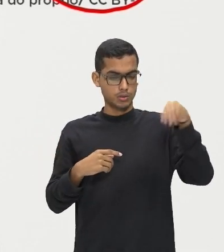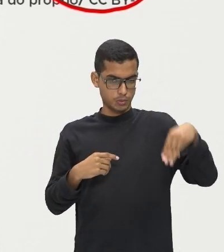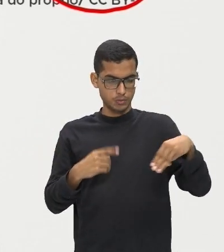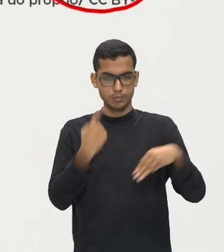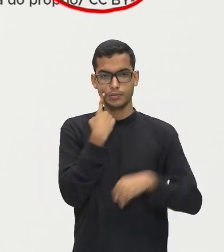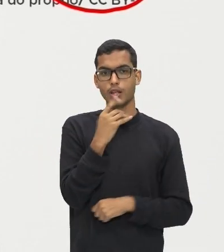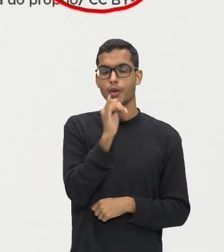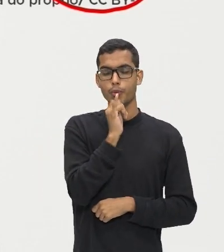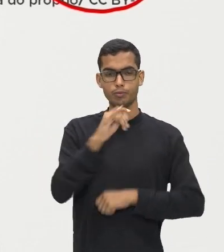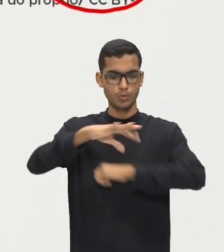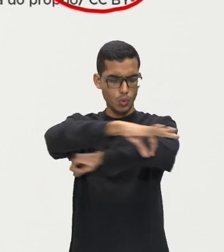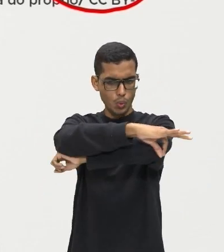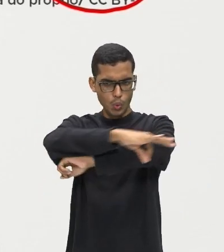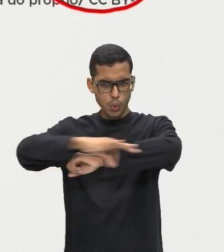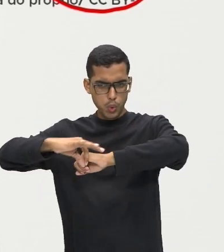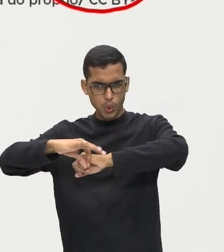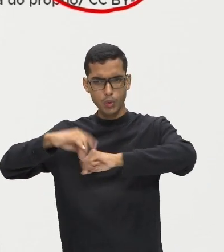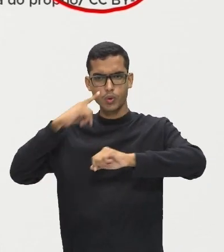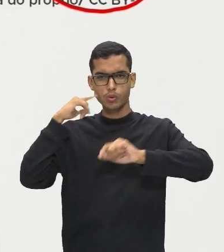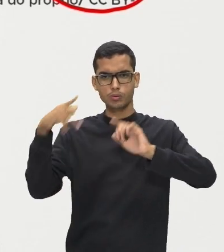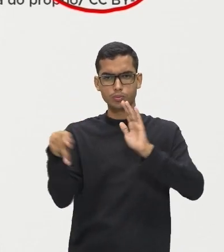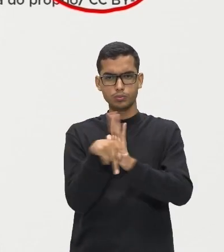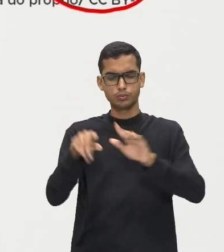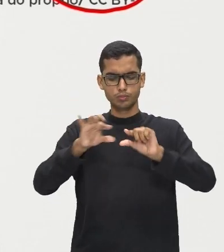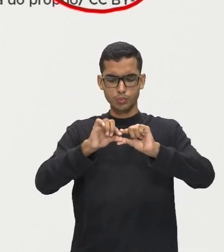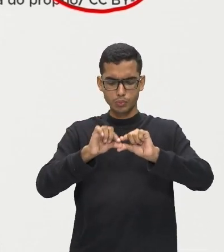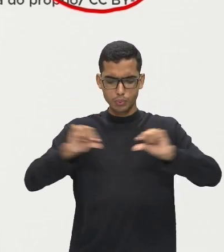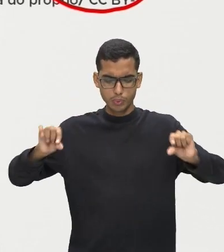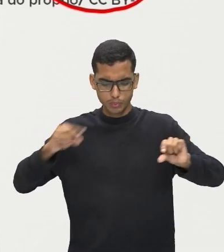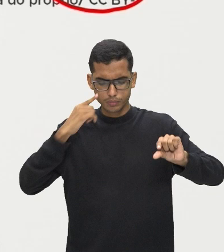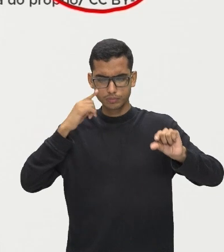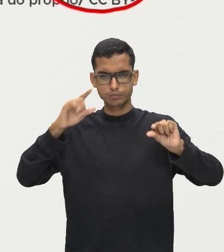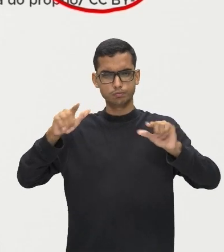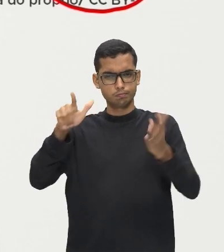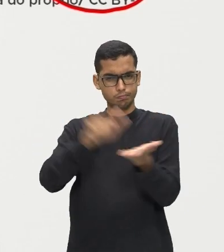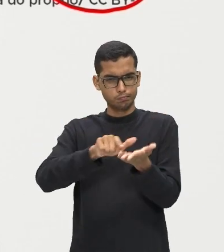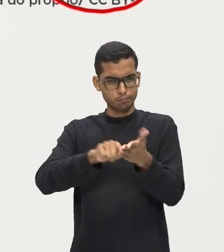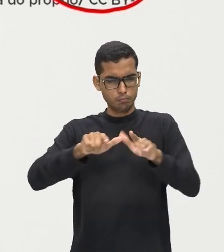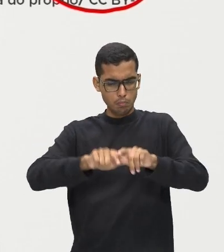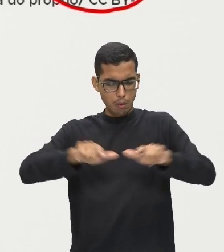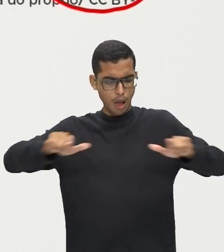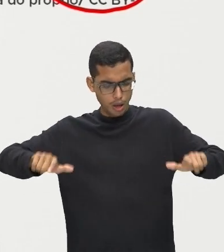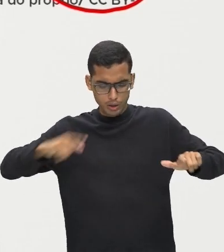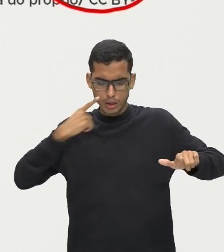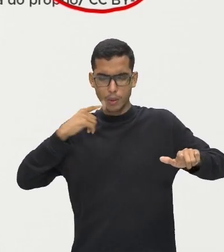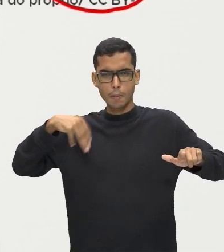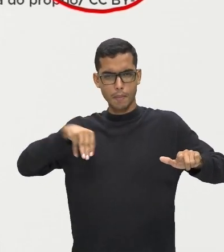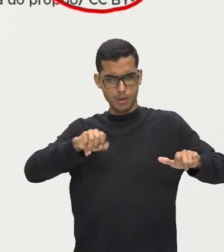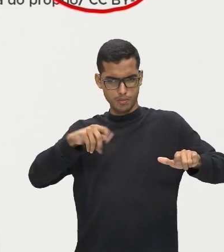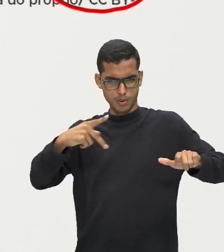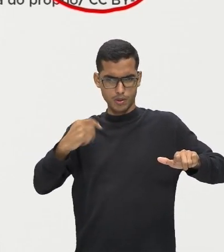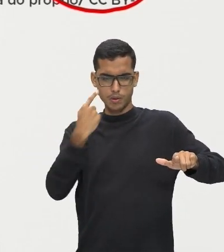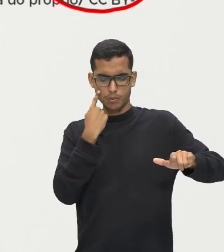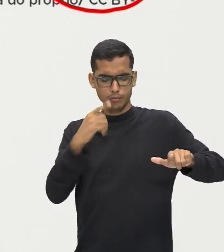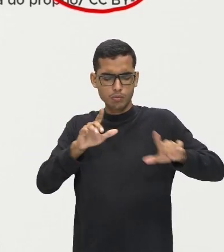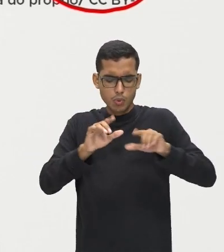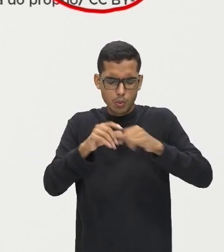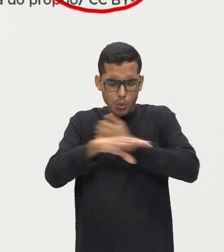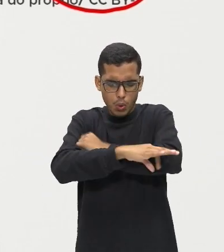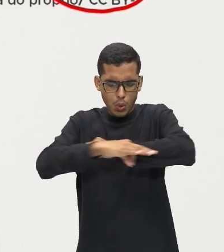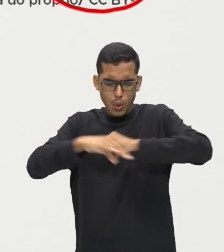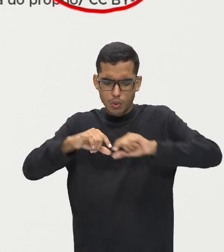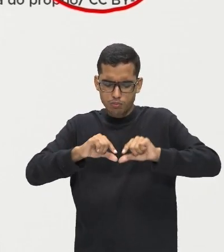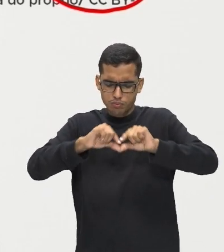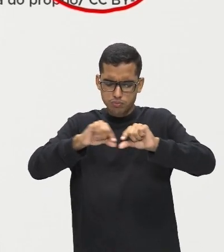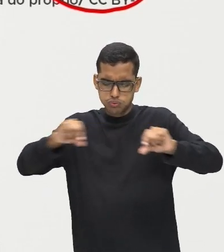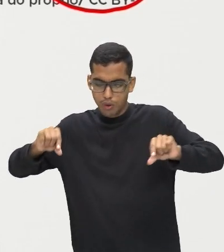uma régua e colocar em cima desse mapa, cada centímetro dele corresponde a 300